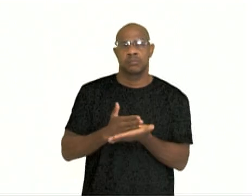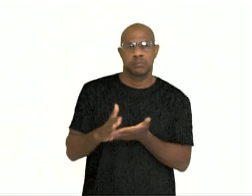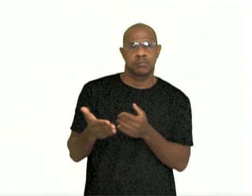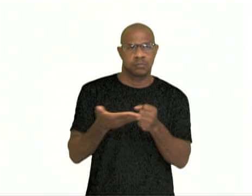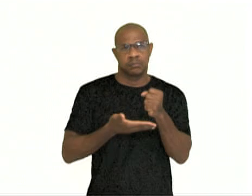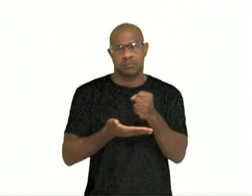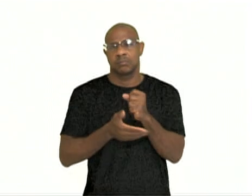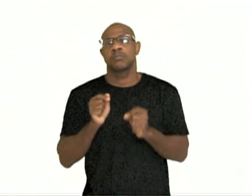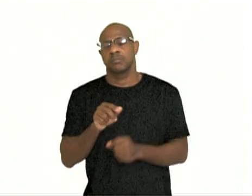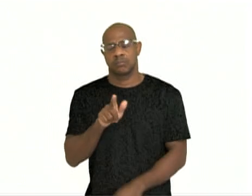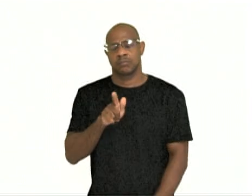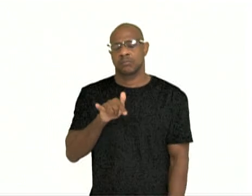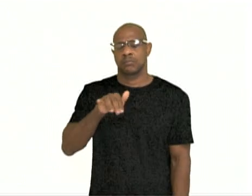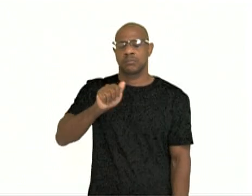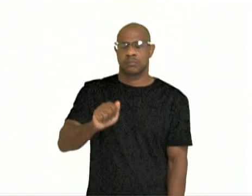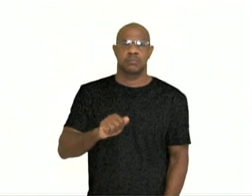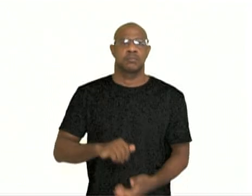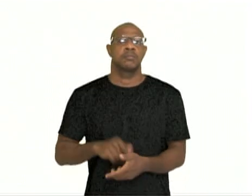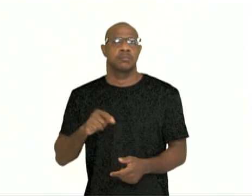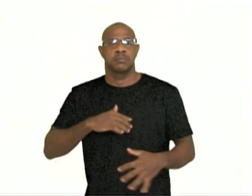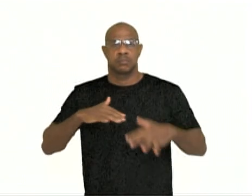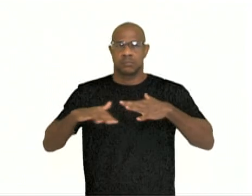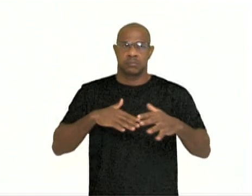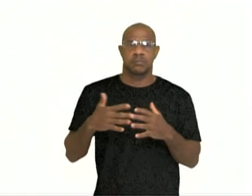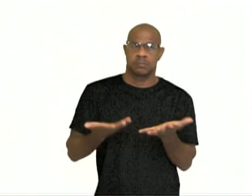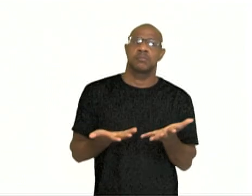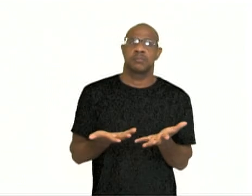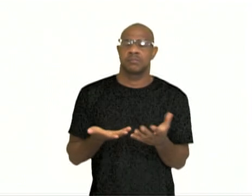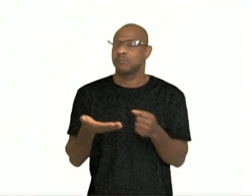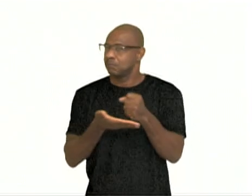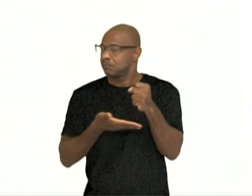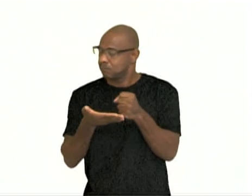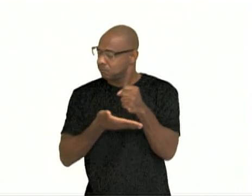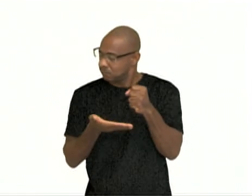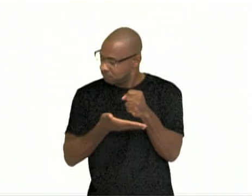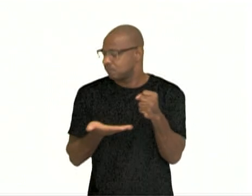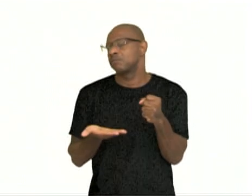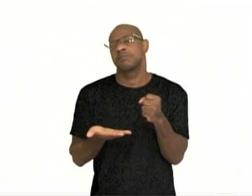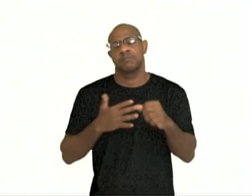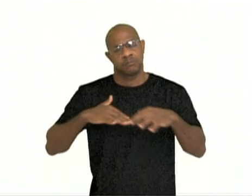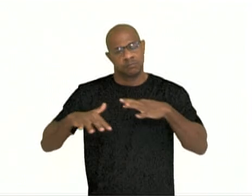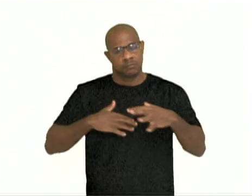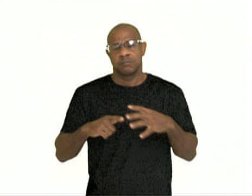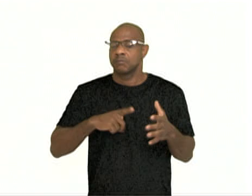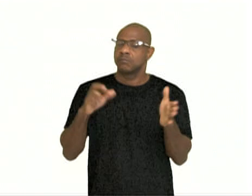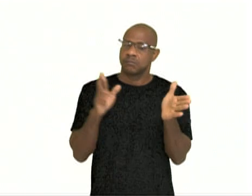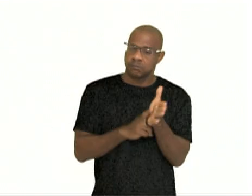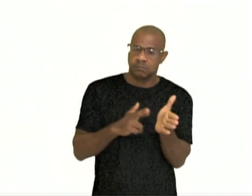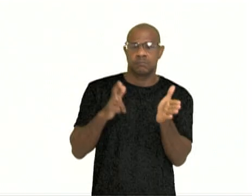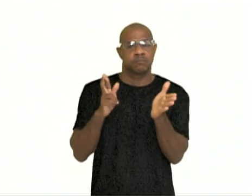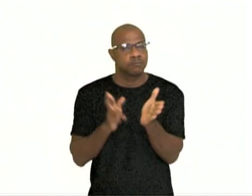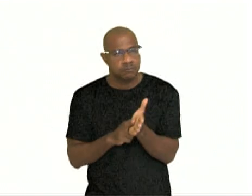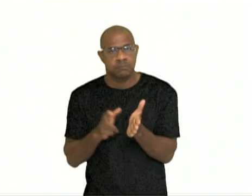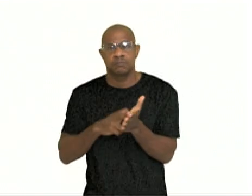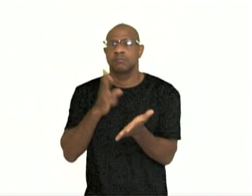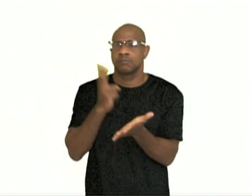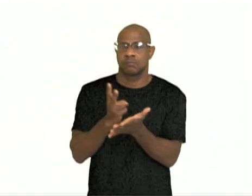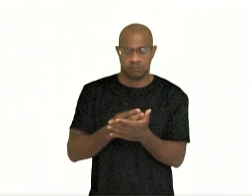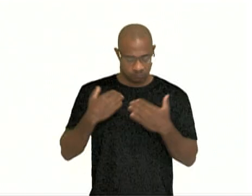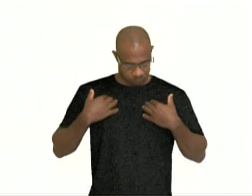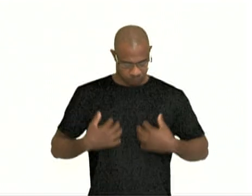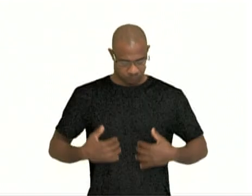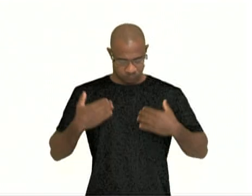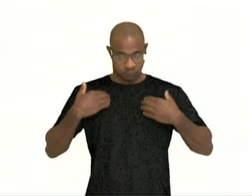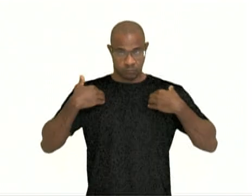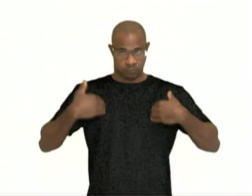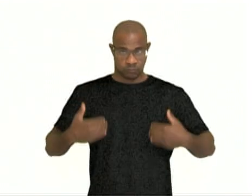ginga. Então, a ginga é o movimento base da capoeira, é um movimento ritmado que mantém o corpo